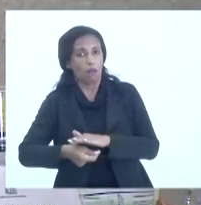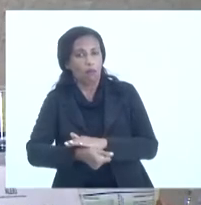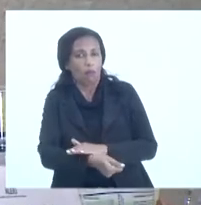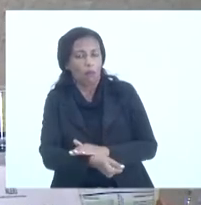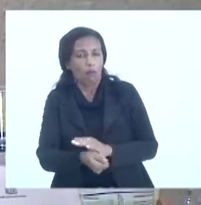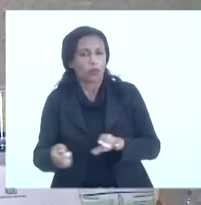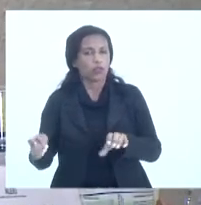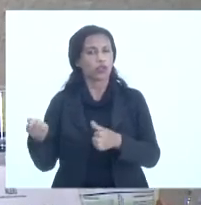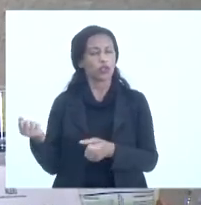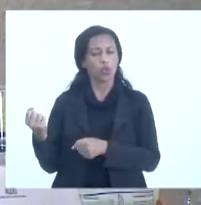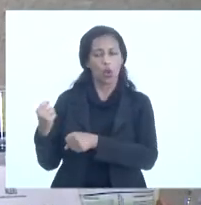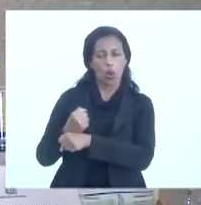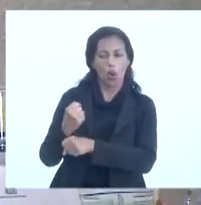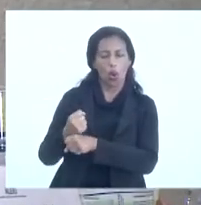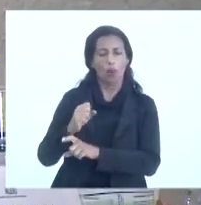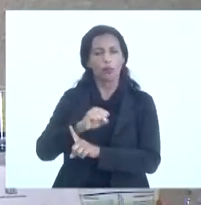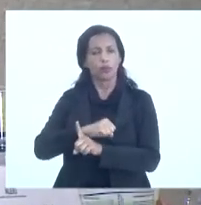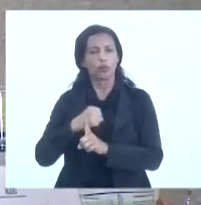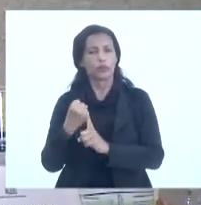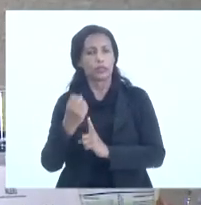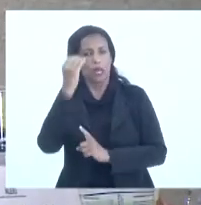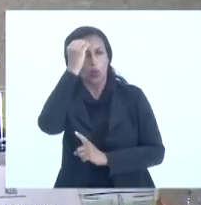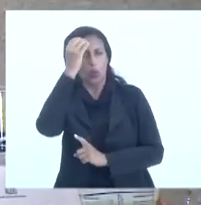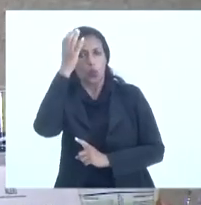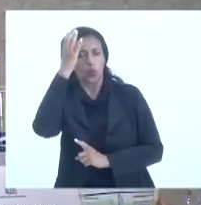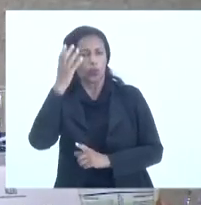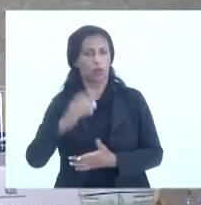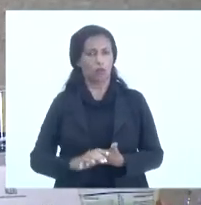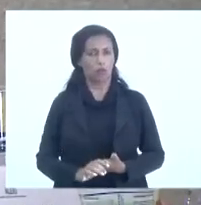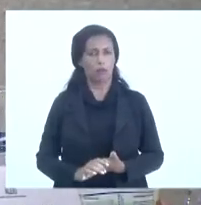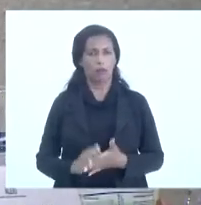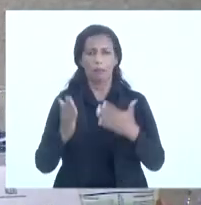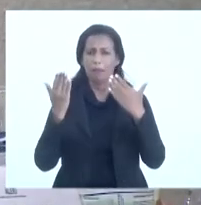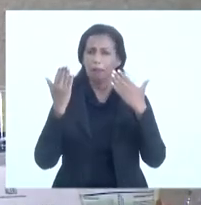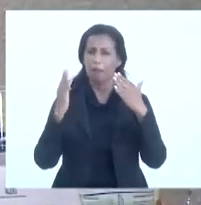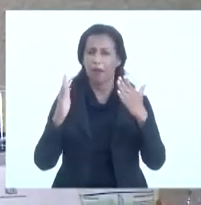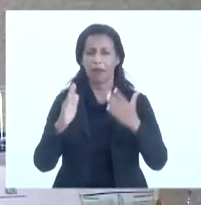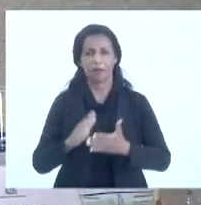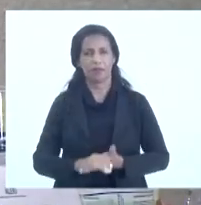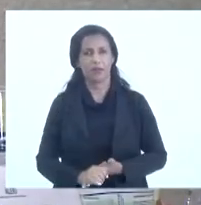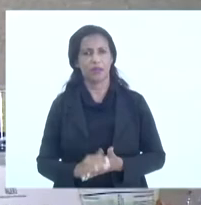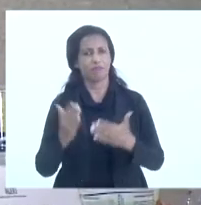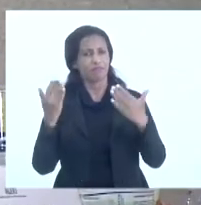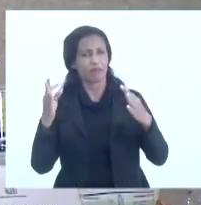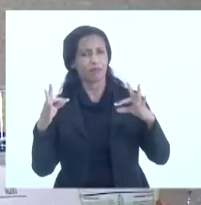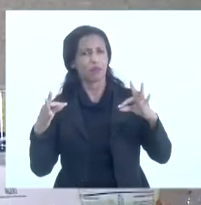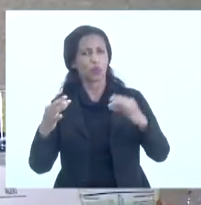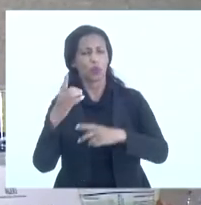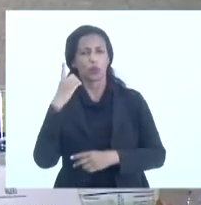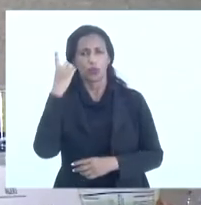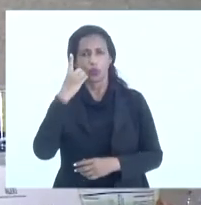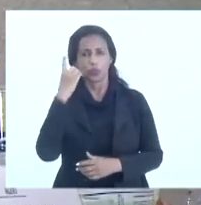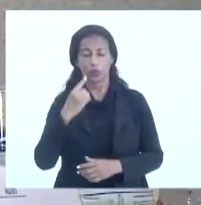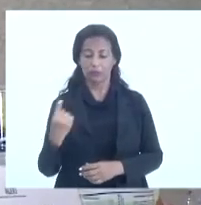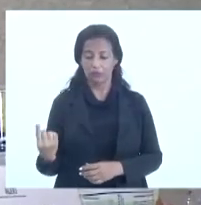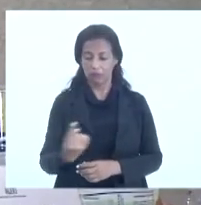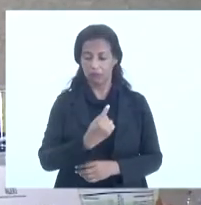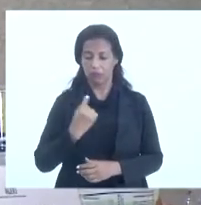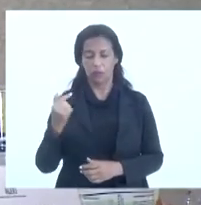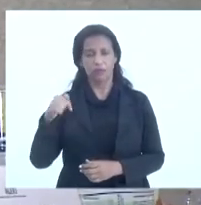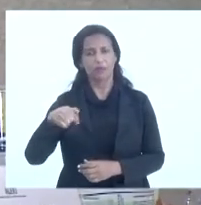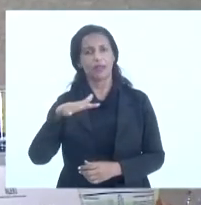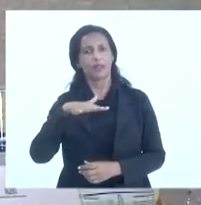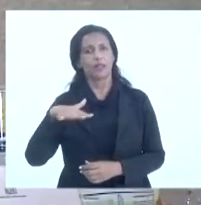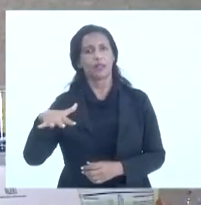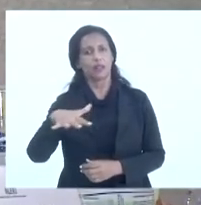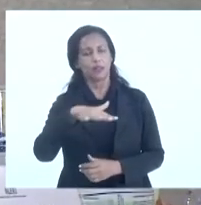obras estruturantes, sociais e culturais em todo o Estado. Parabéns, André, parabéns a todos os deputados, e nós, aqui da região,